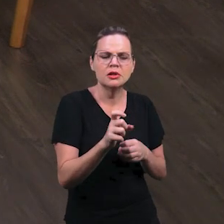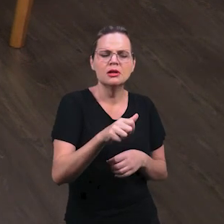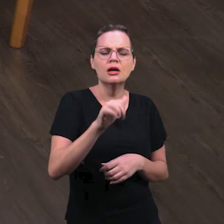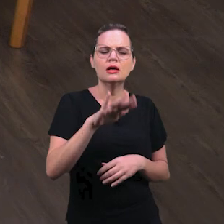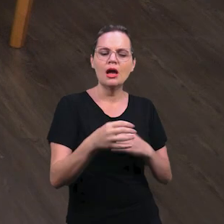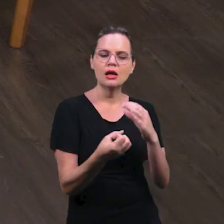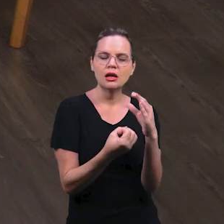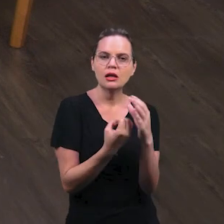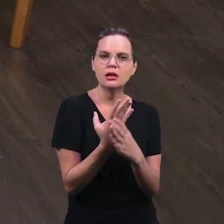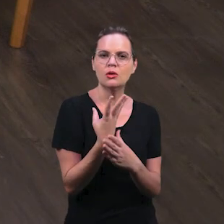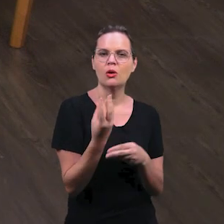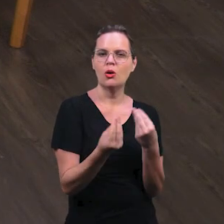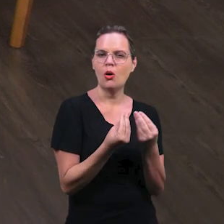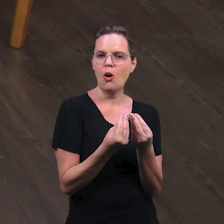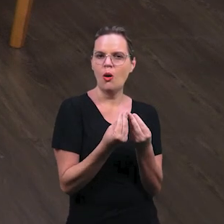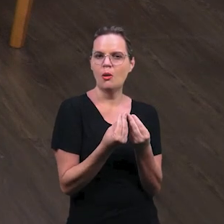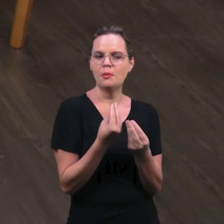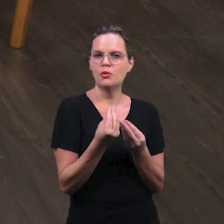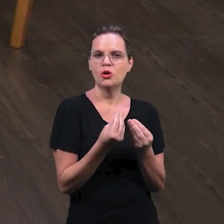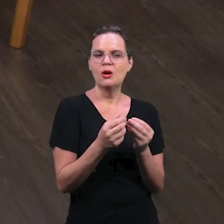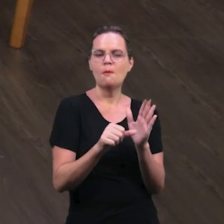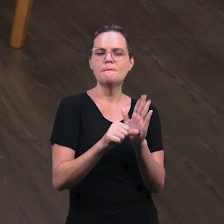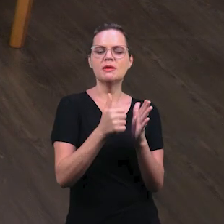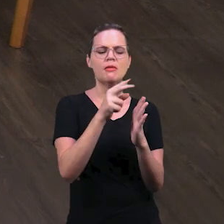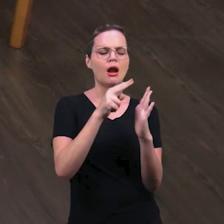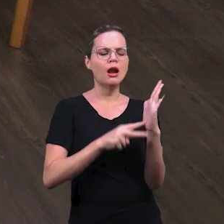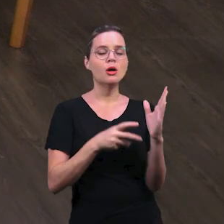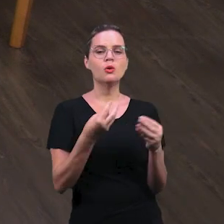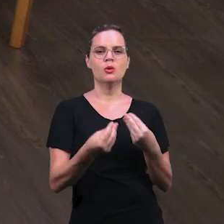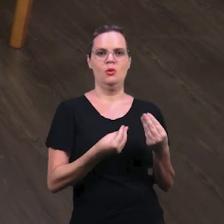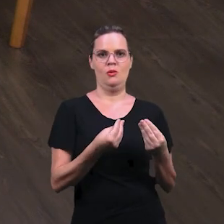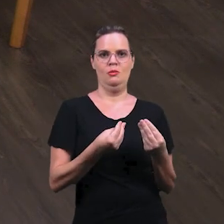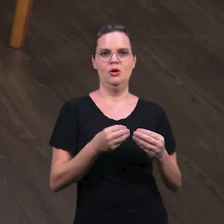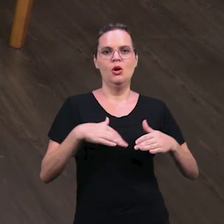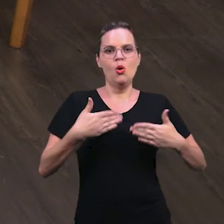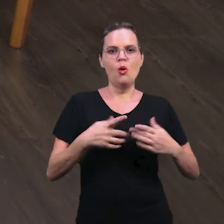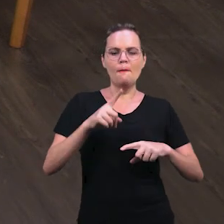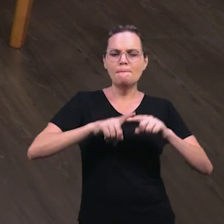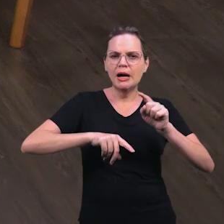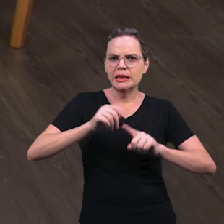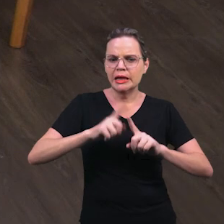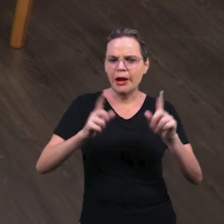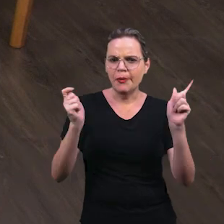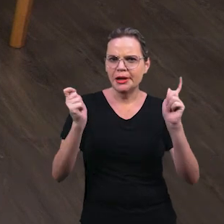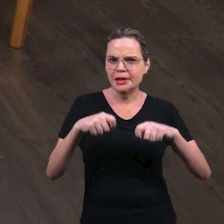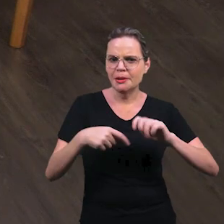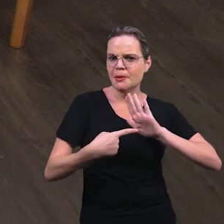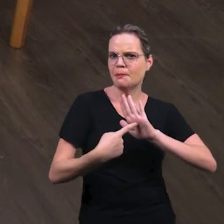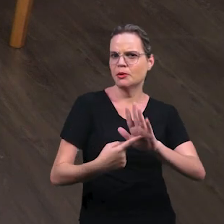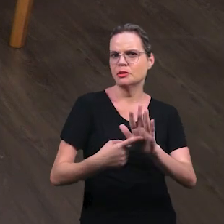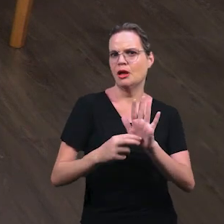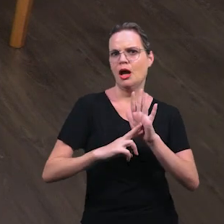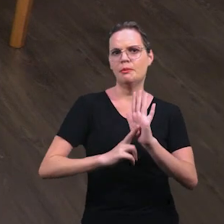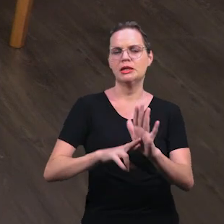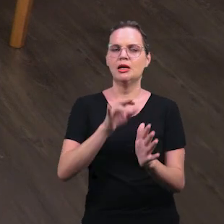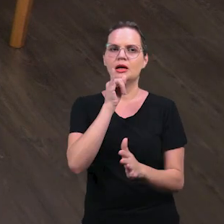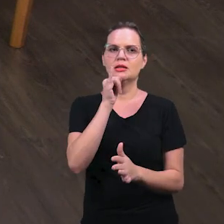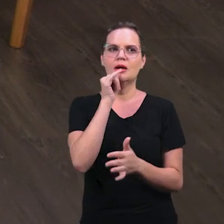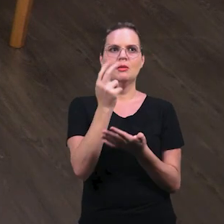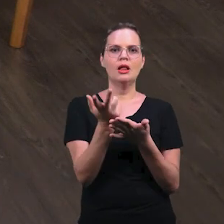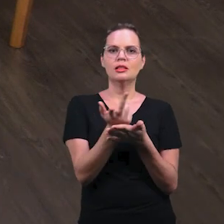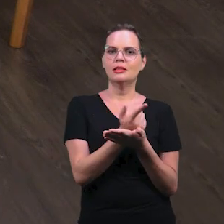criou os instrumentos para ler? Qual é o instrumento que eu leio? Qual é o instrumento que eu quantifico, que eu represento, né, em